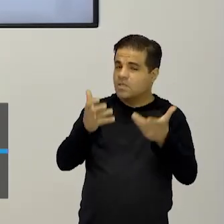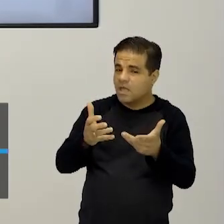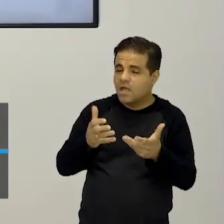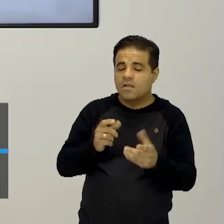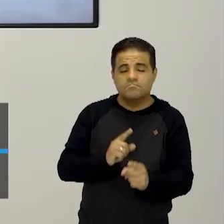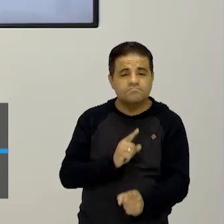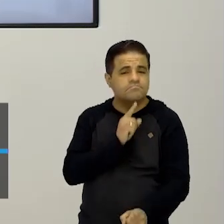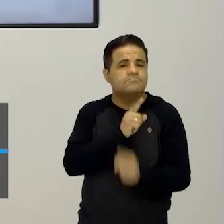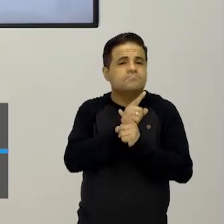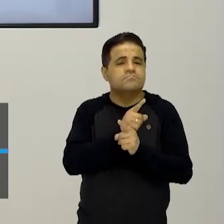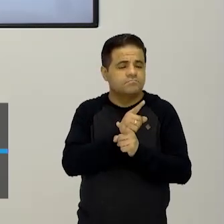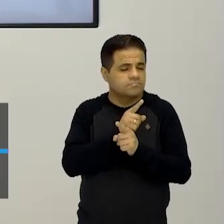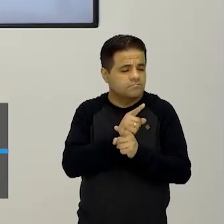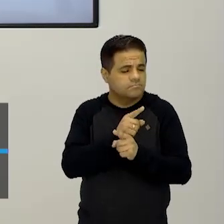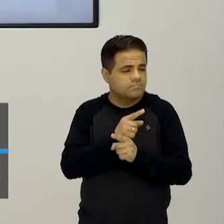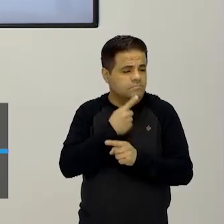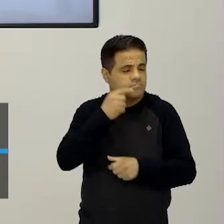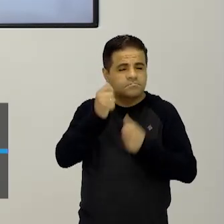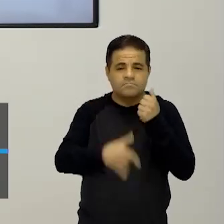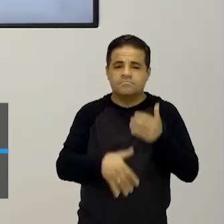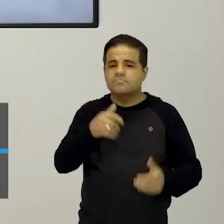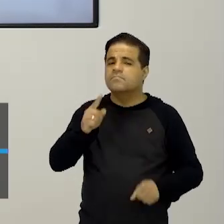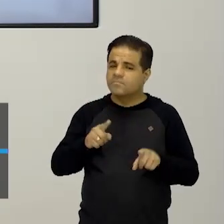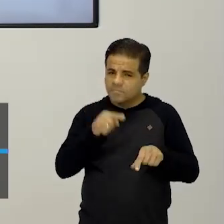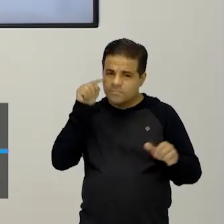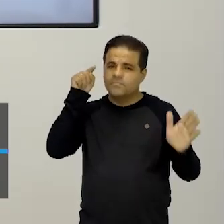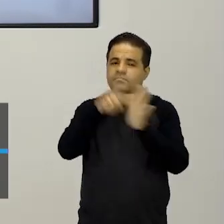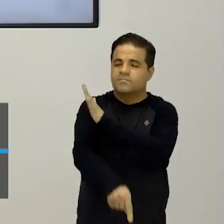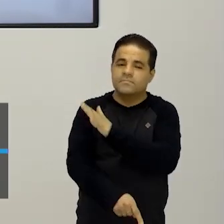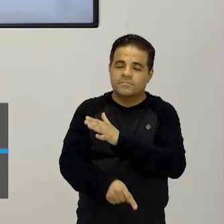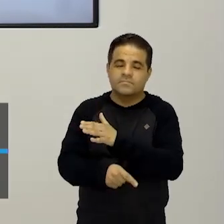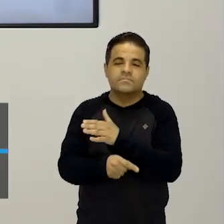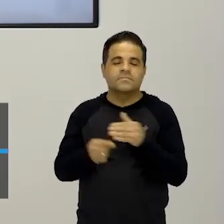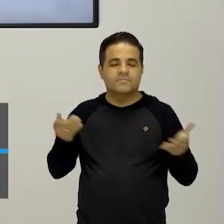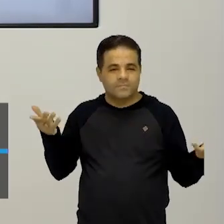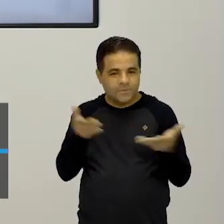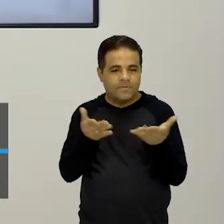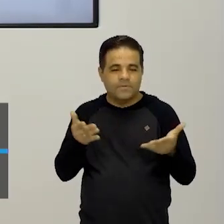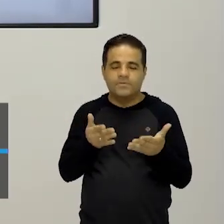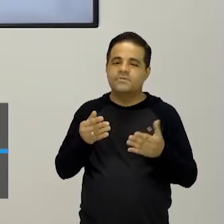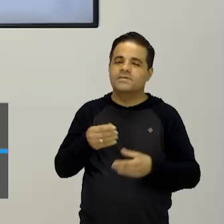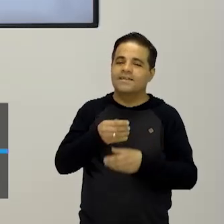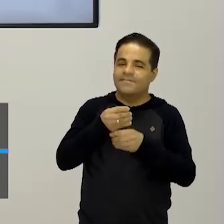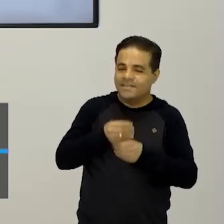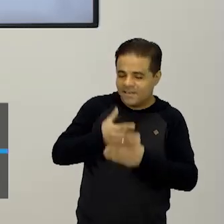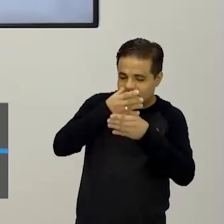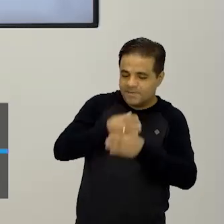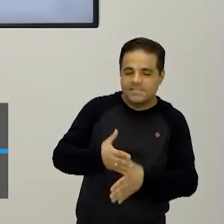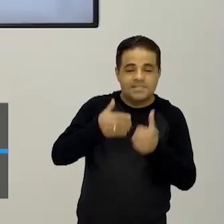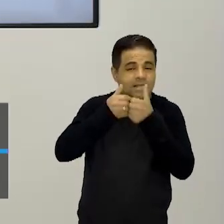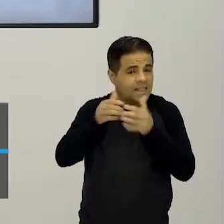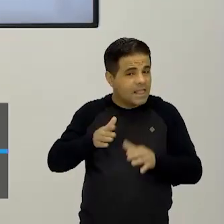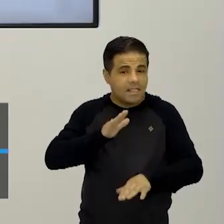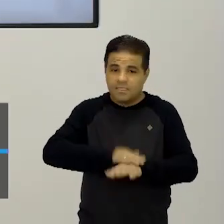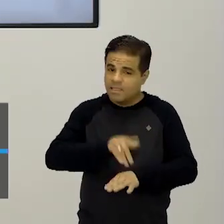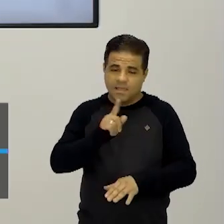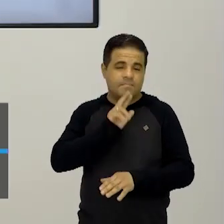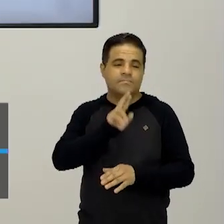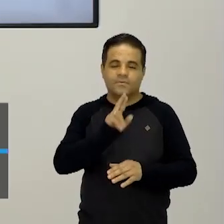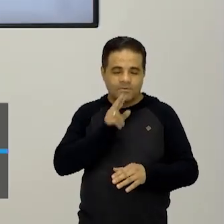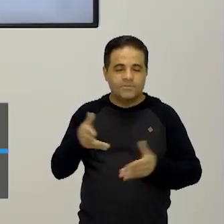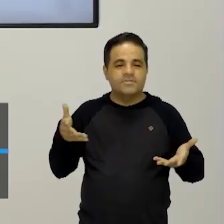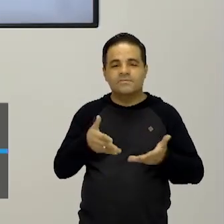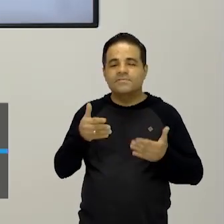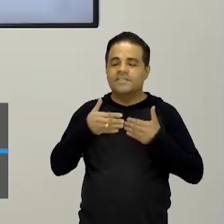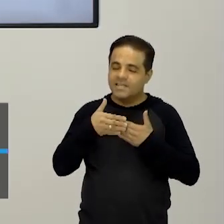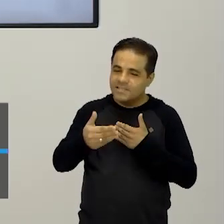acham. Então, vocês vão ver uma imagem com uma pergunta na tela, e aí o chat vai ficar aberto, eu não vou dar tempo agora para vocês responderem, a gente vai